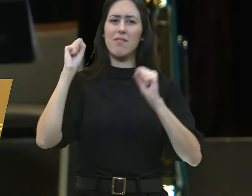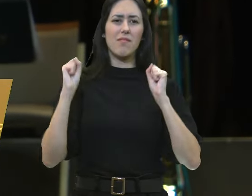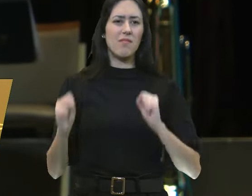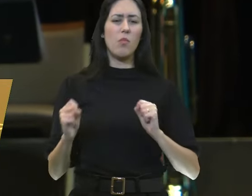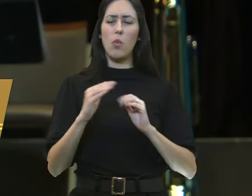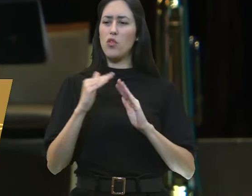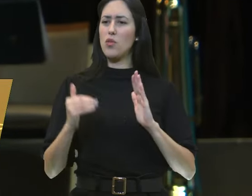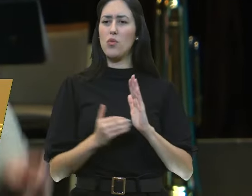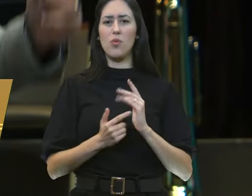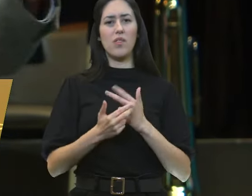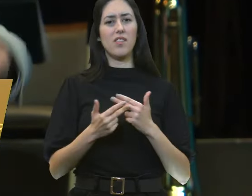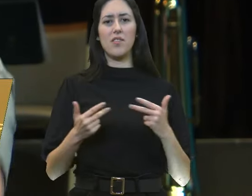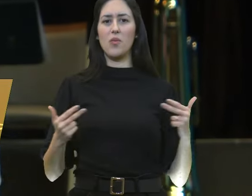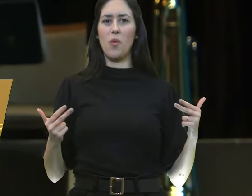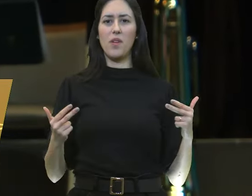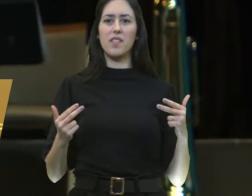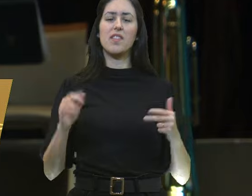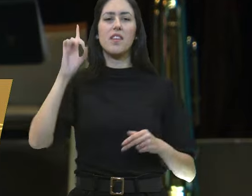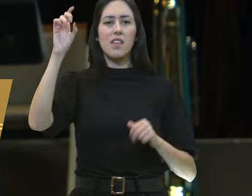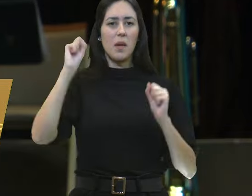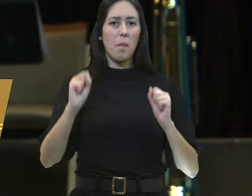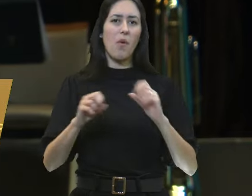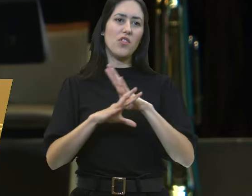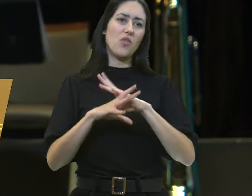coisas. Ele pode curar você.